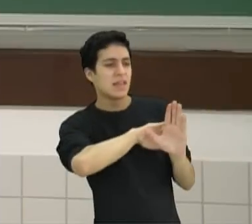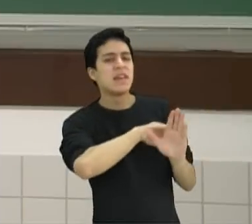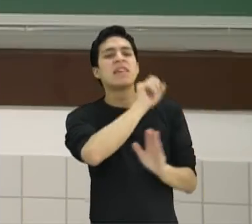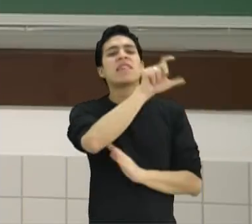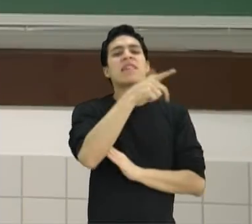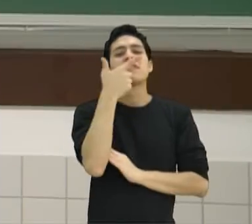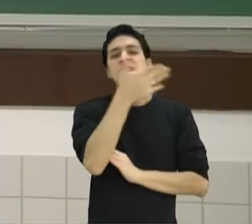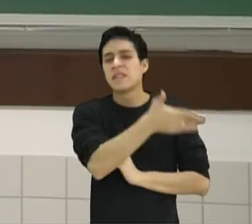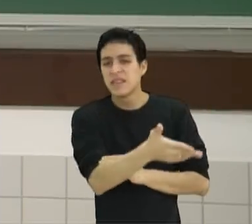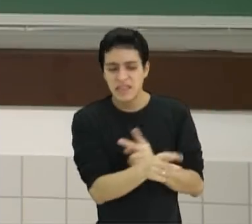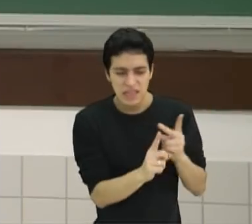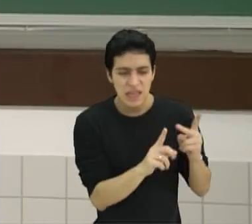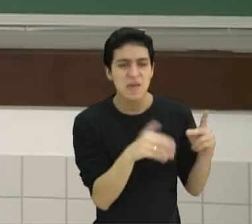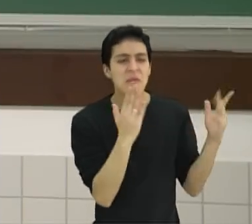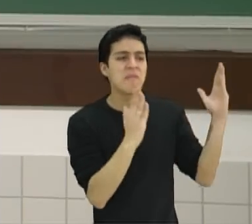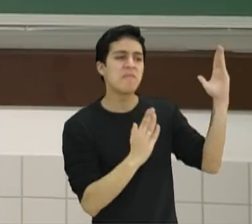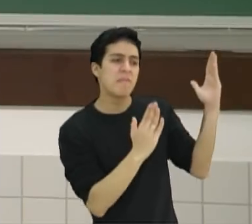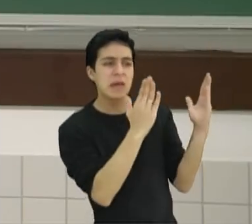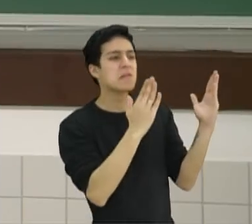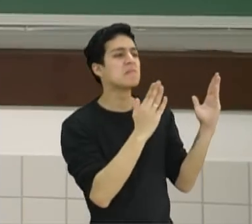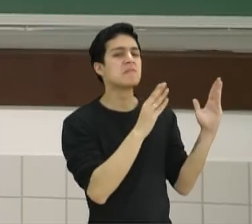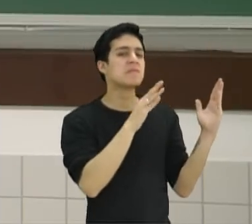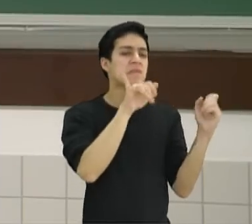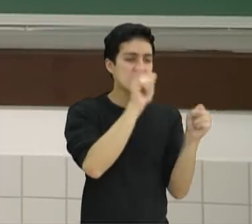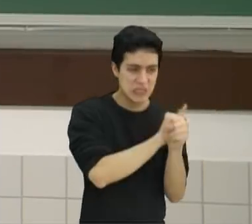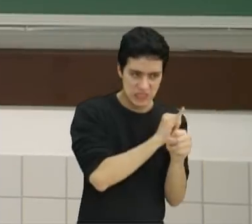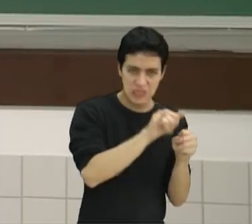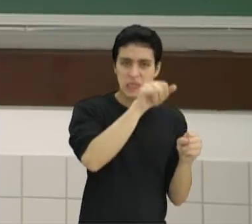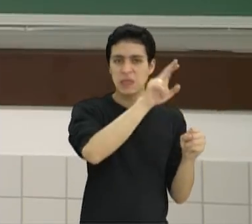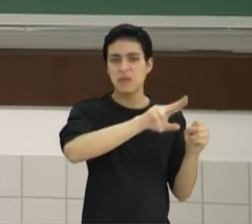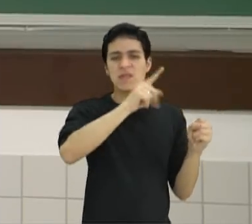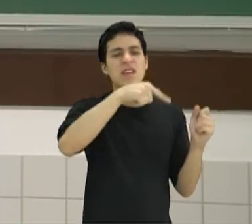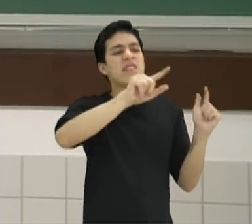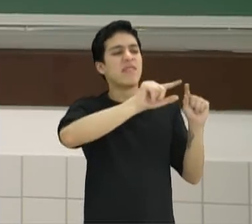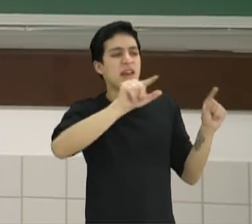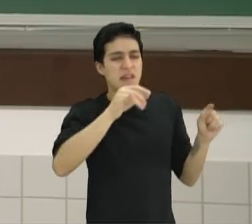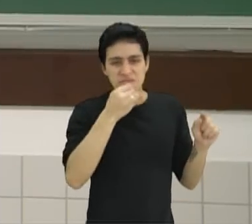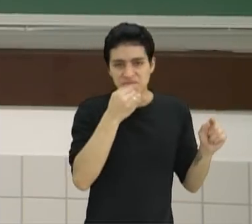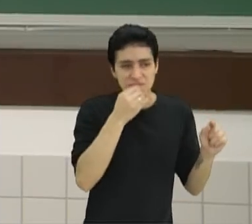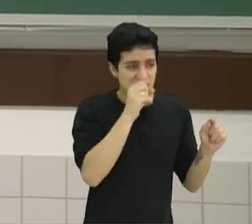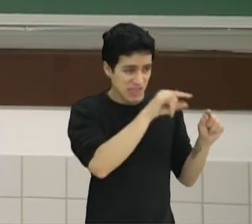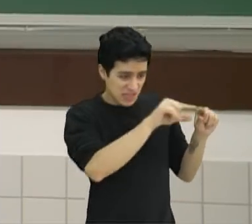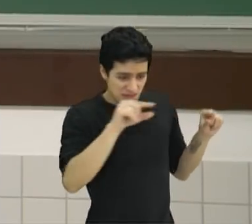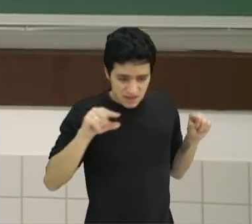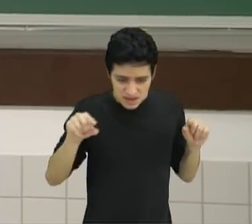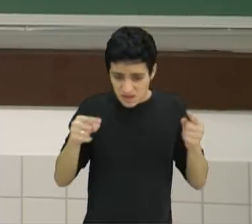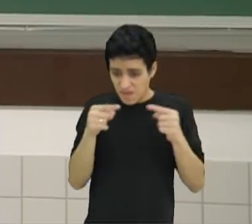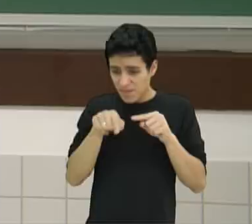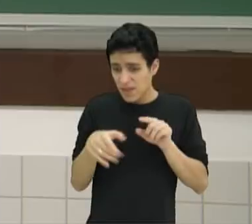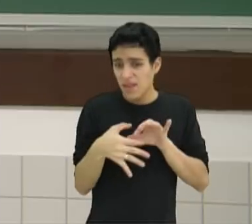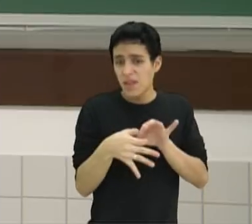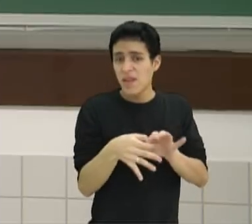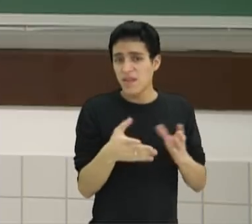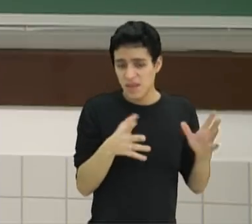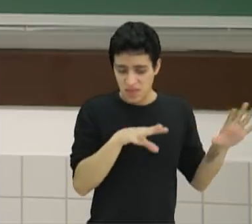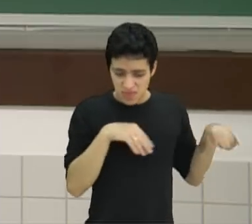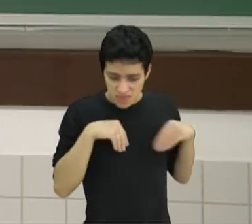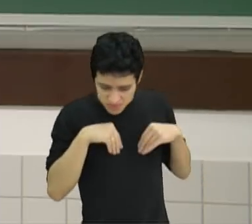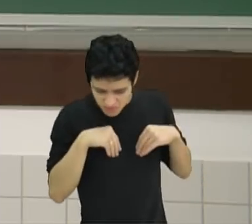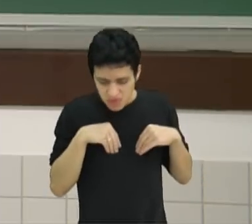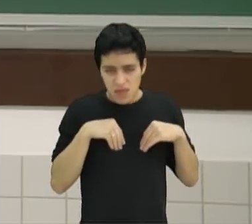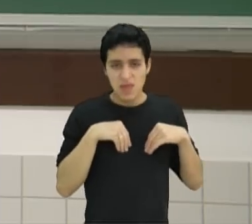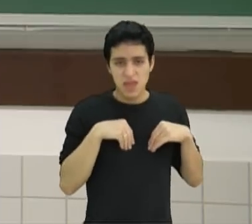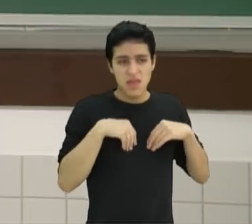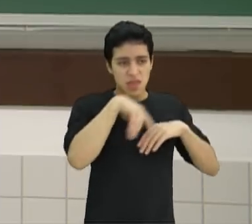dizendo aquilo, em que período aquilo foi usado, ou se ele cabe realmente nessa situação, essa reprodução dessa